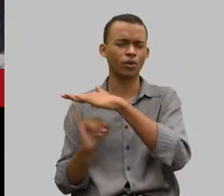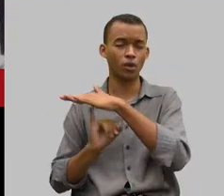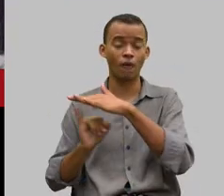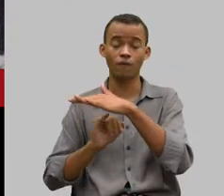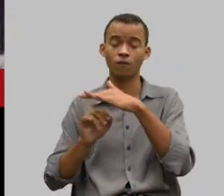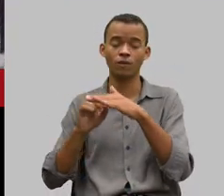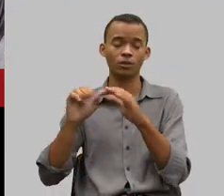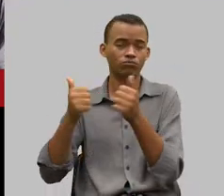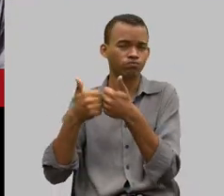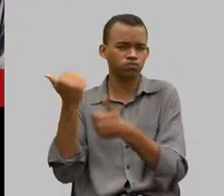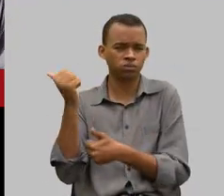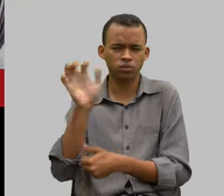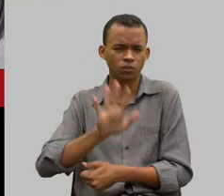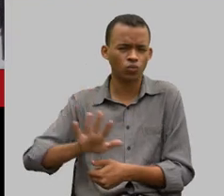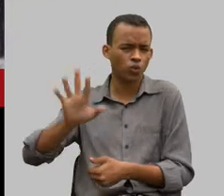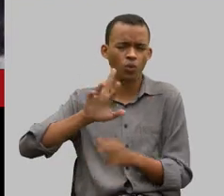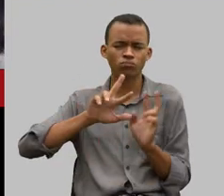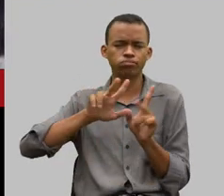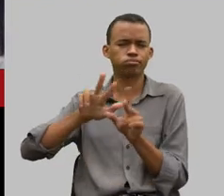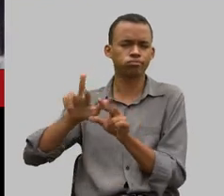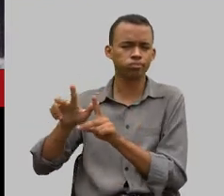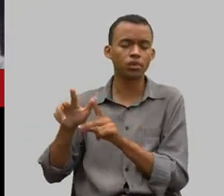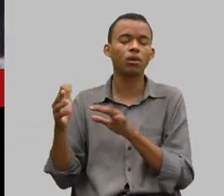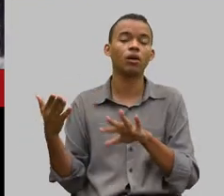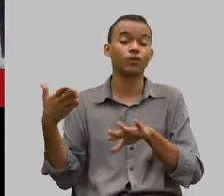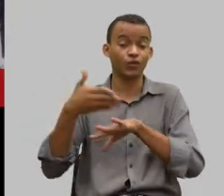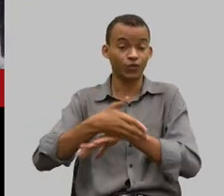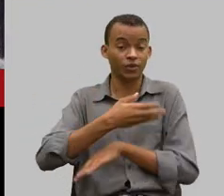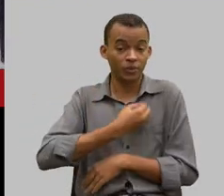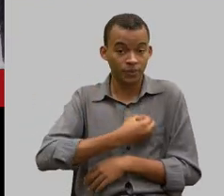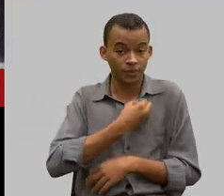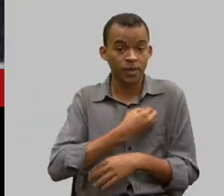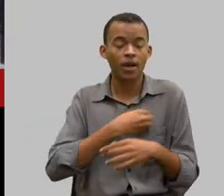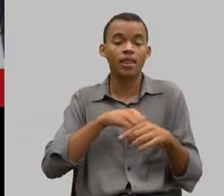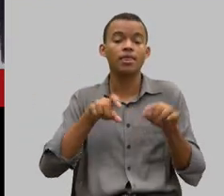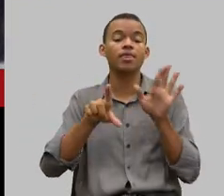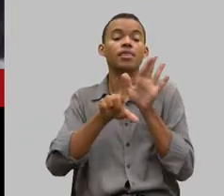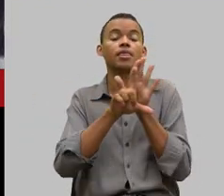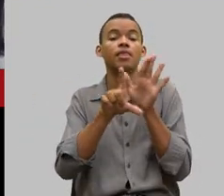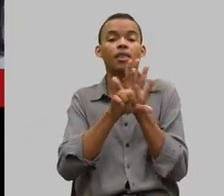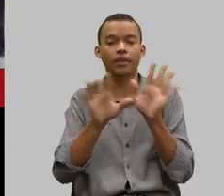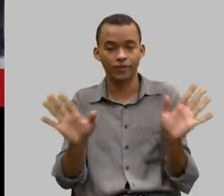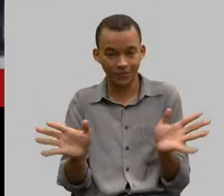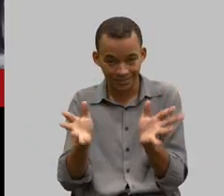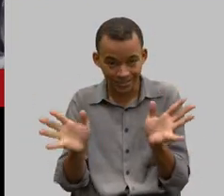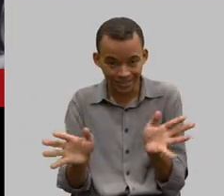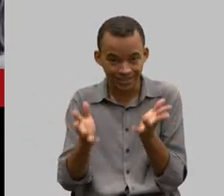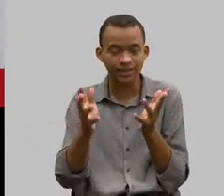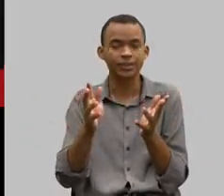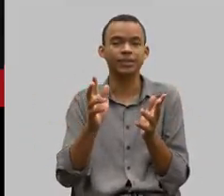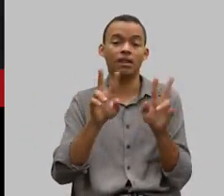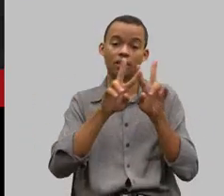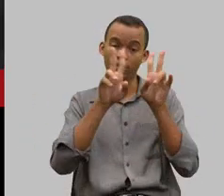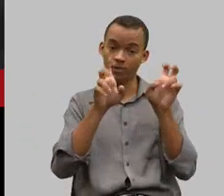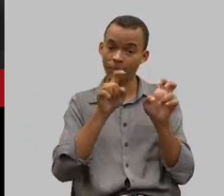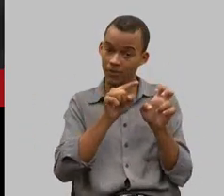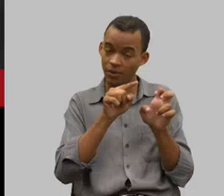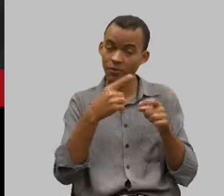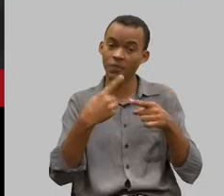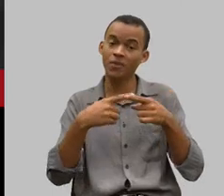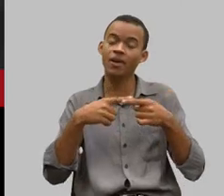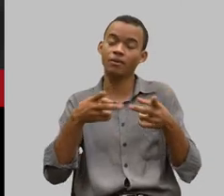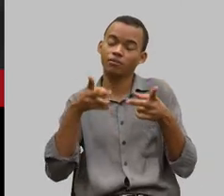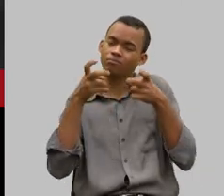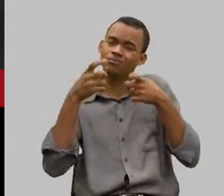tratar especificamente dessa pauta da lei do incentivo que eu vejo que é política desse governo